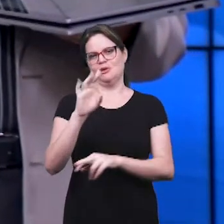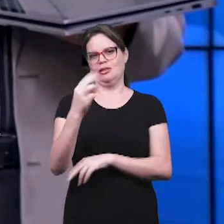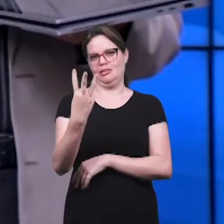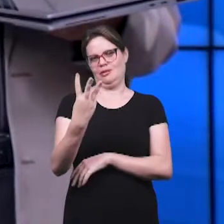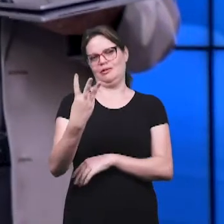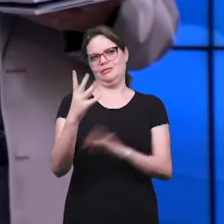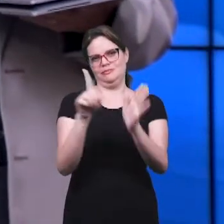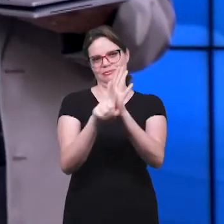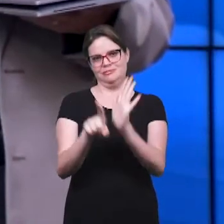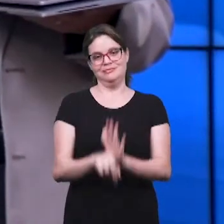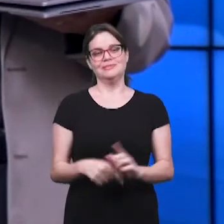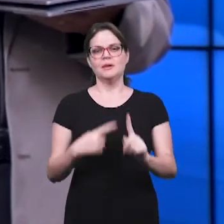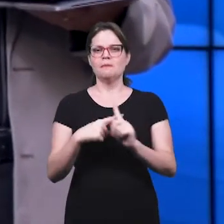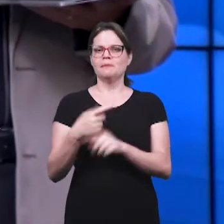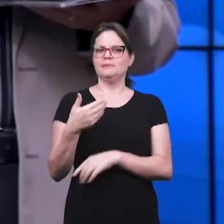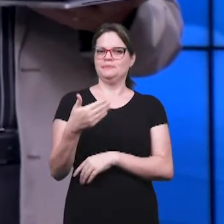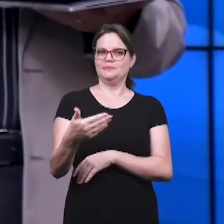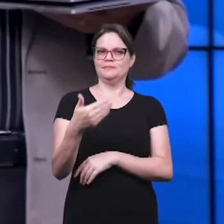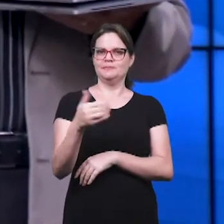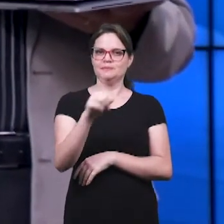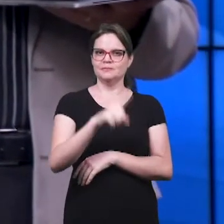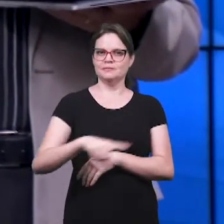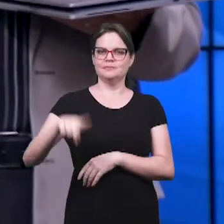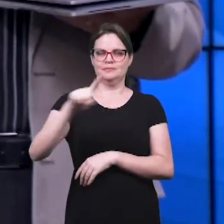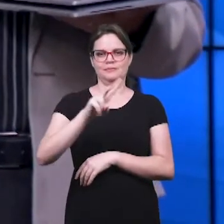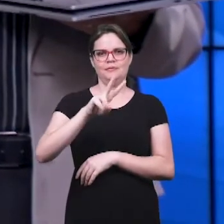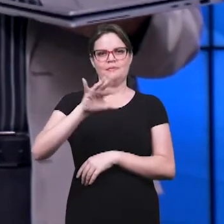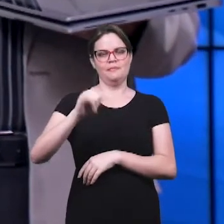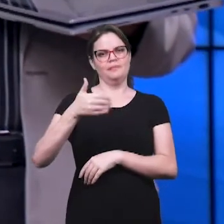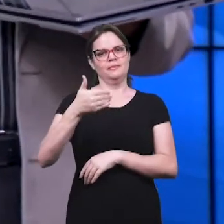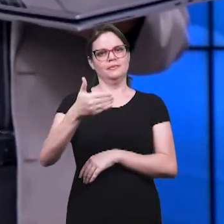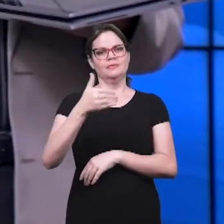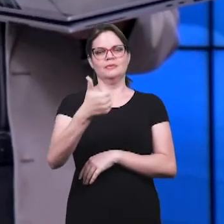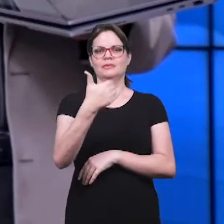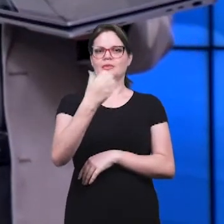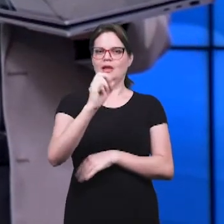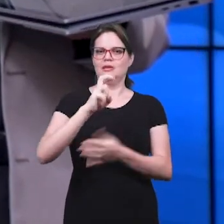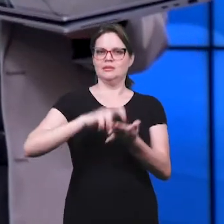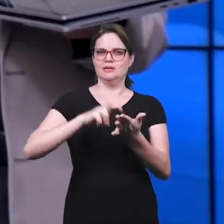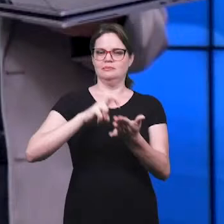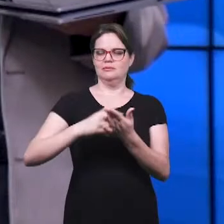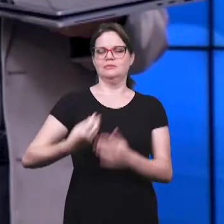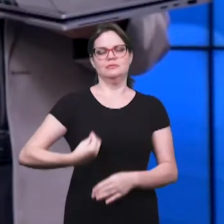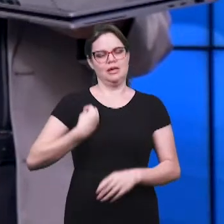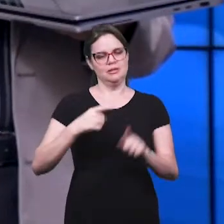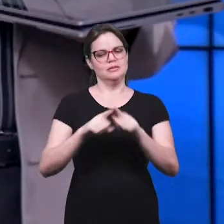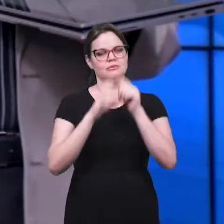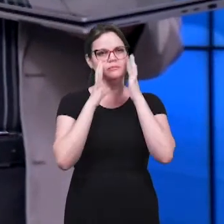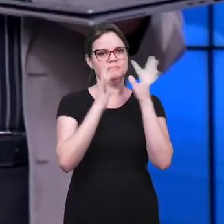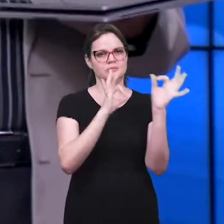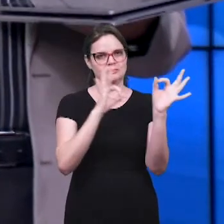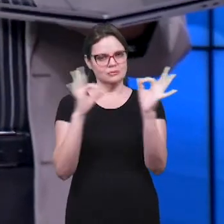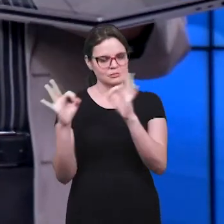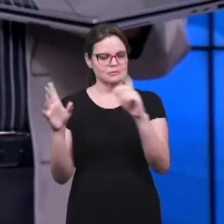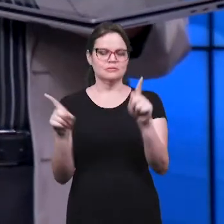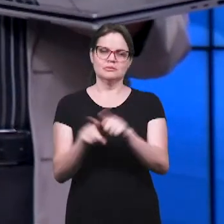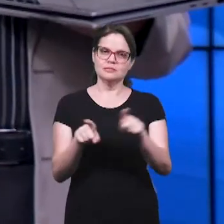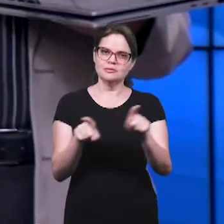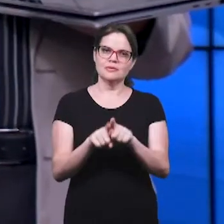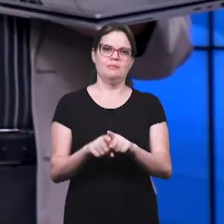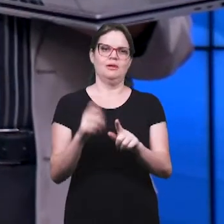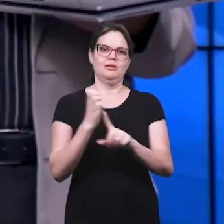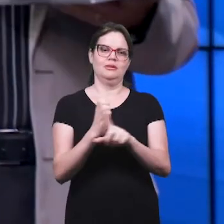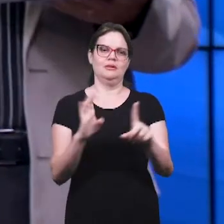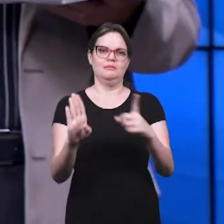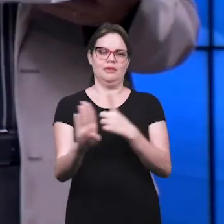3 perguntas. Mas esperamos que agora os irmãos daqui a pouco, às 10 horas da manhã, estejam participando também. Nós convidamos, né, para